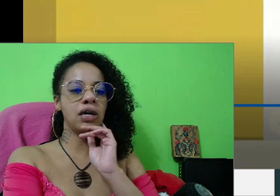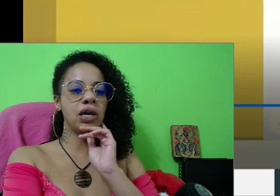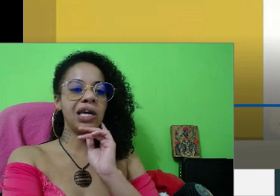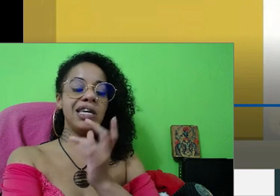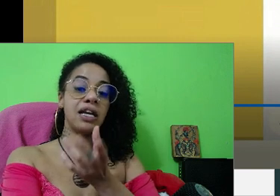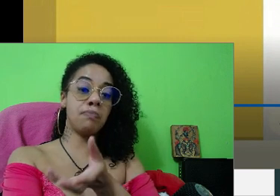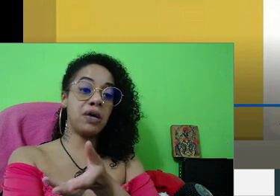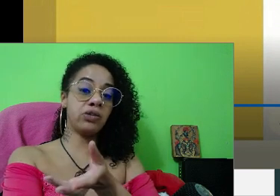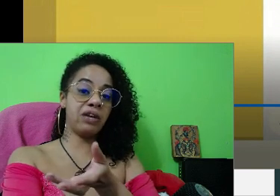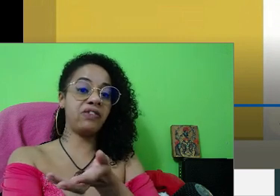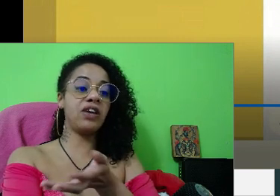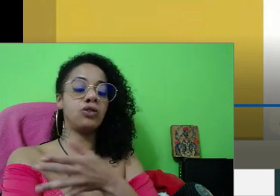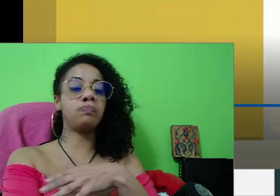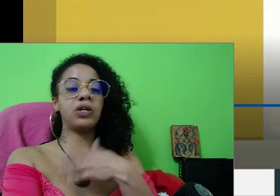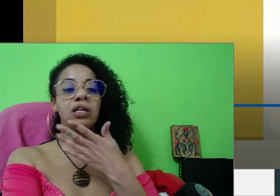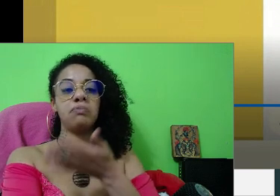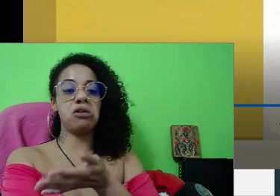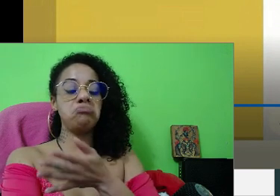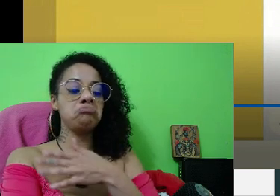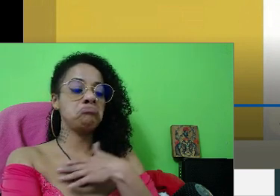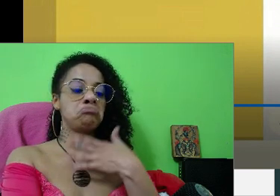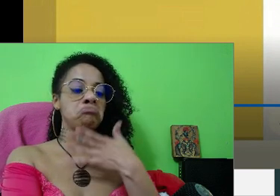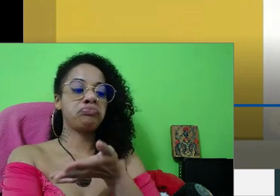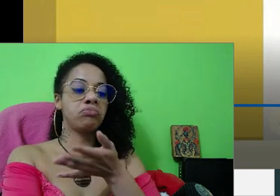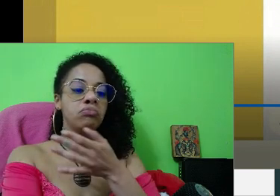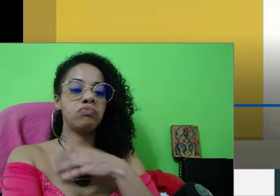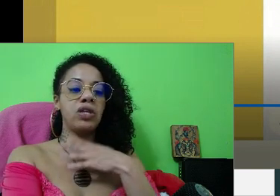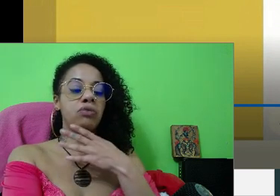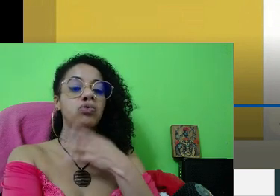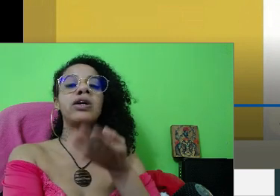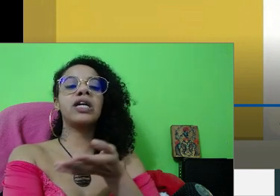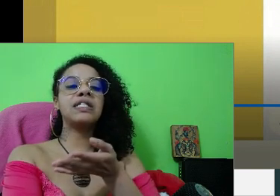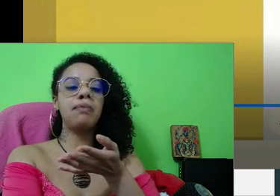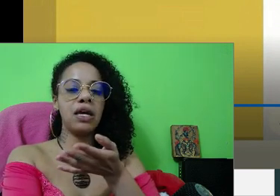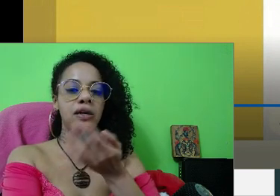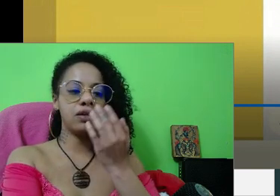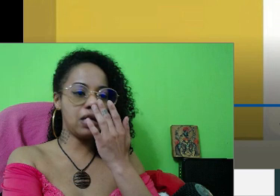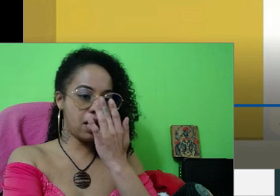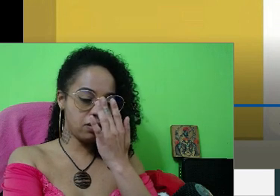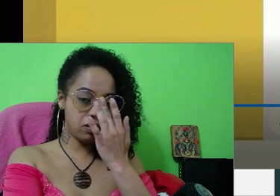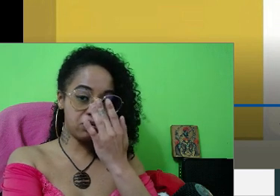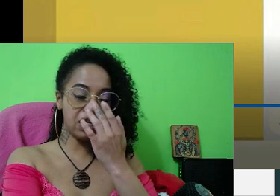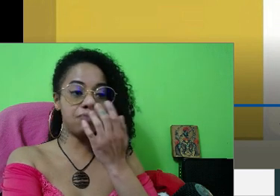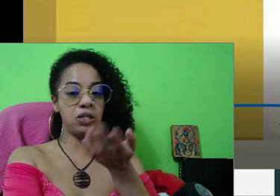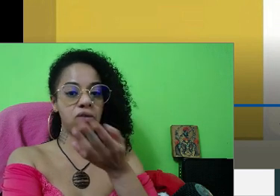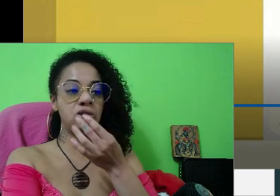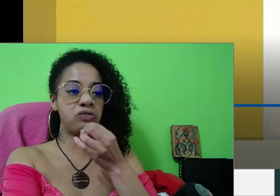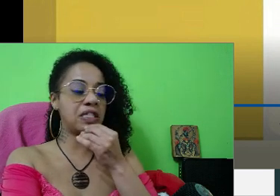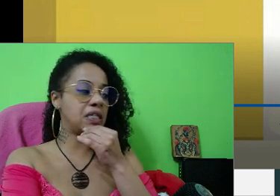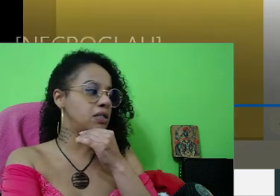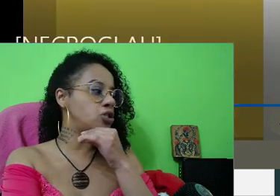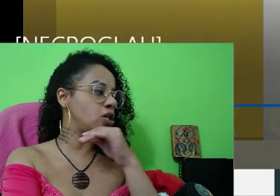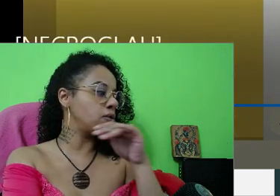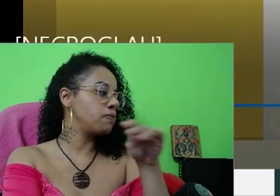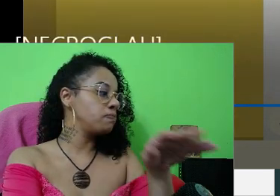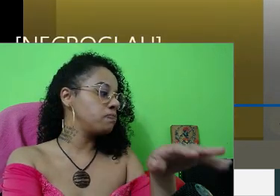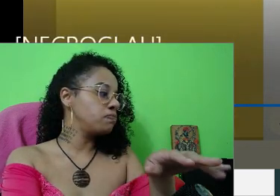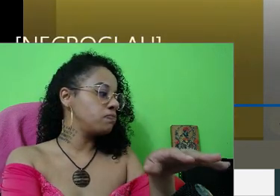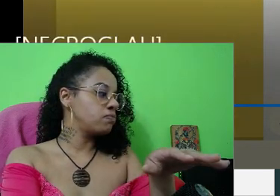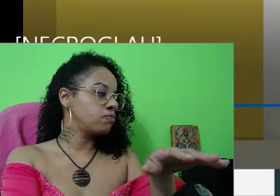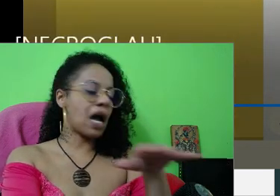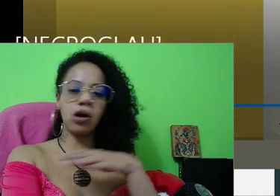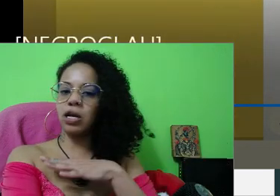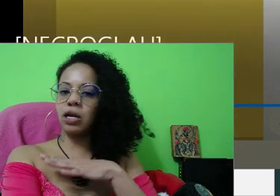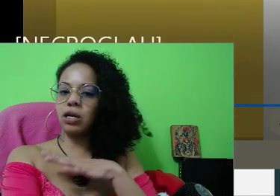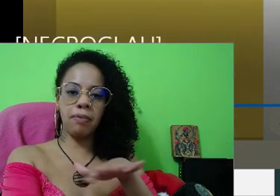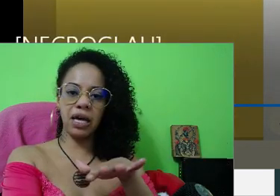meu vídeo ali e ainda bem que eu tava vendo porque também eu nunca ia saber né não quer saber se eu não tivesse assistido